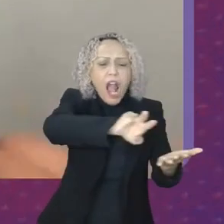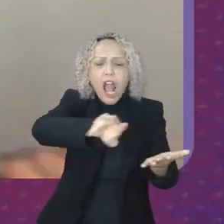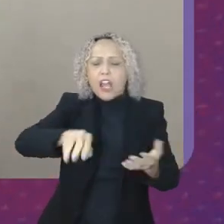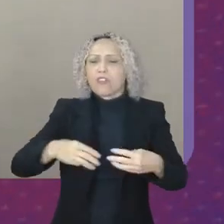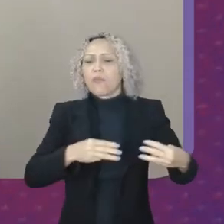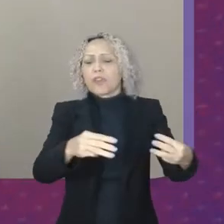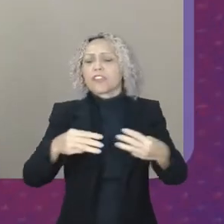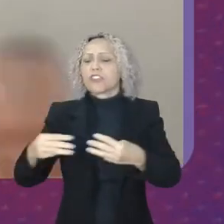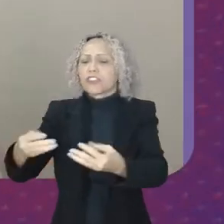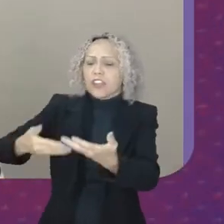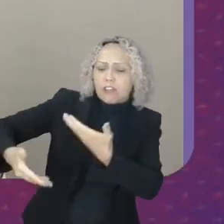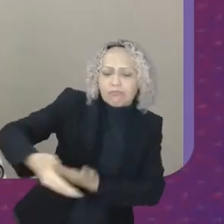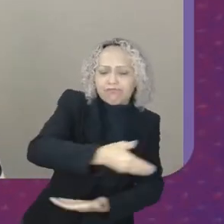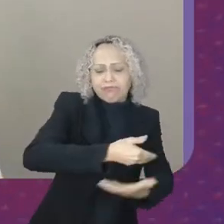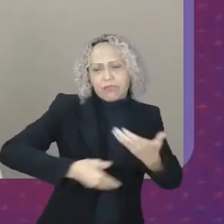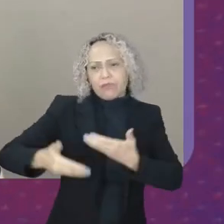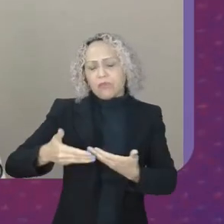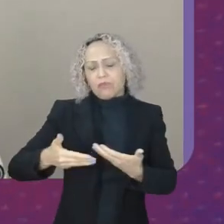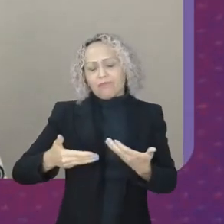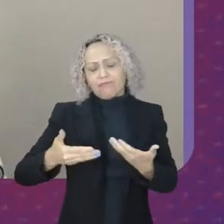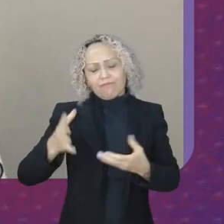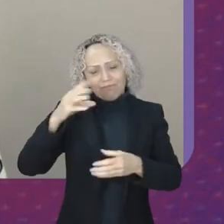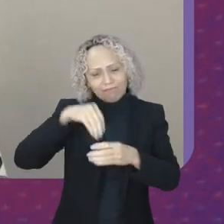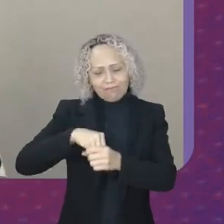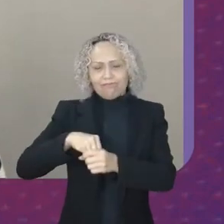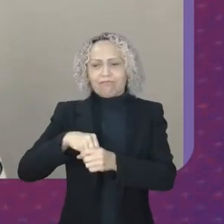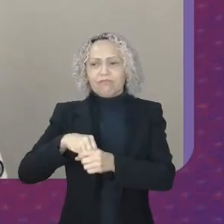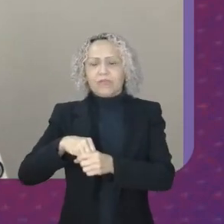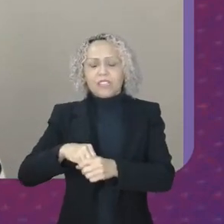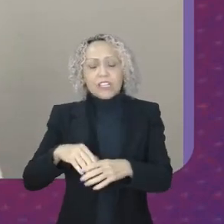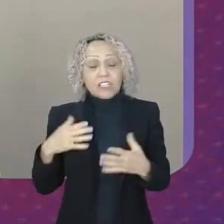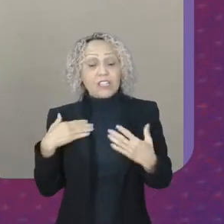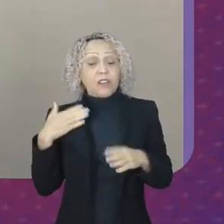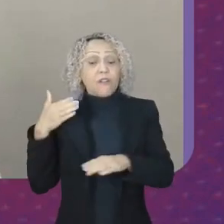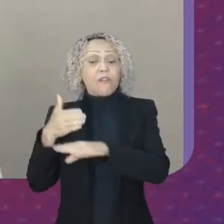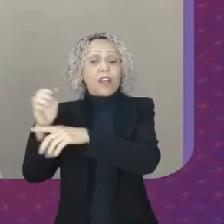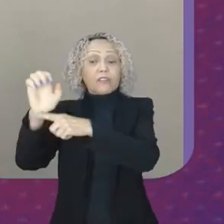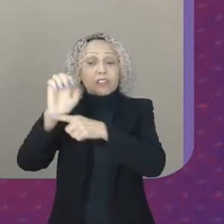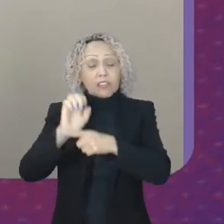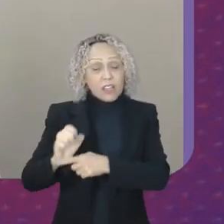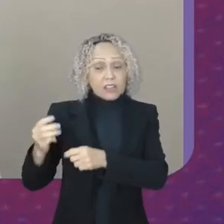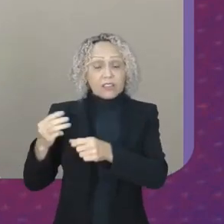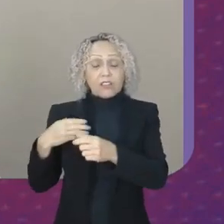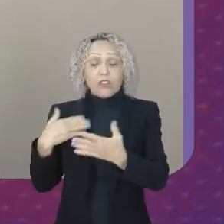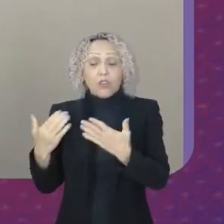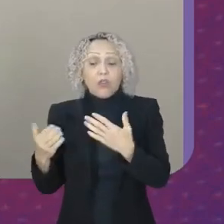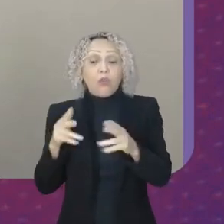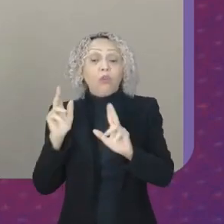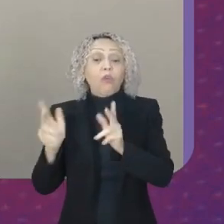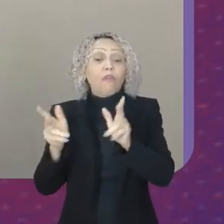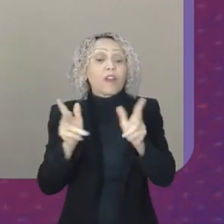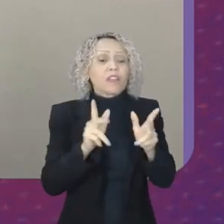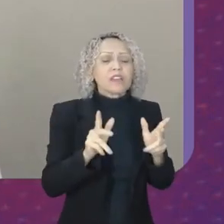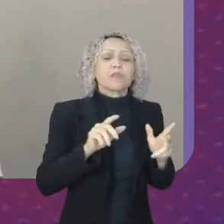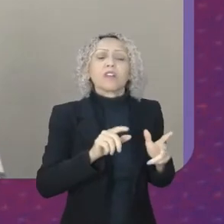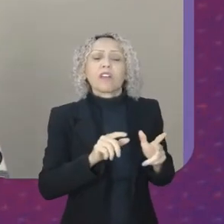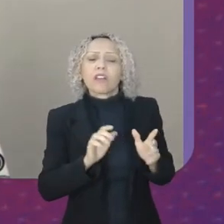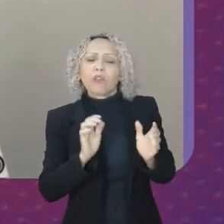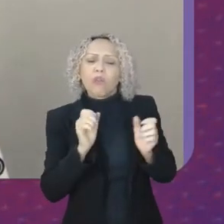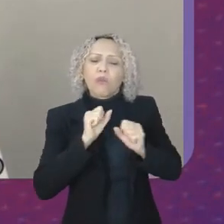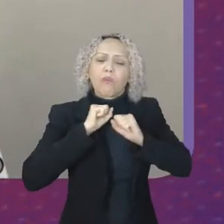estaduais e com os diversos movimentos sociais. E nós temos eixos que são eixos